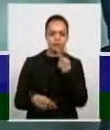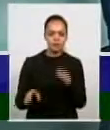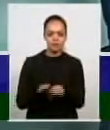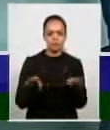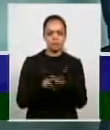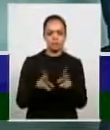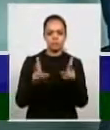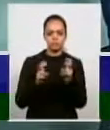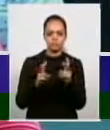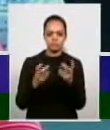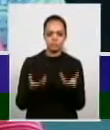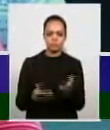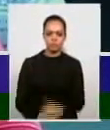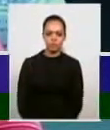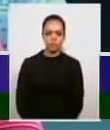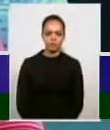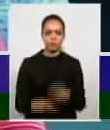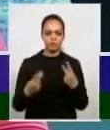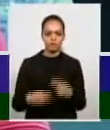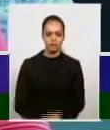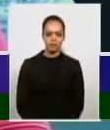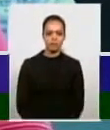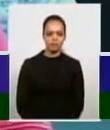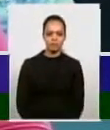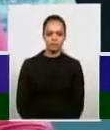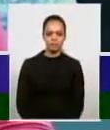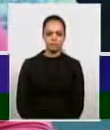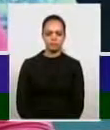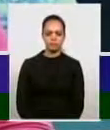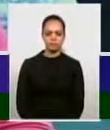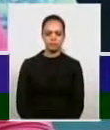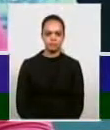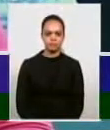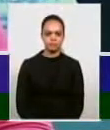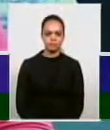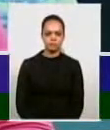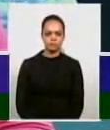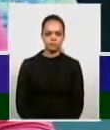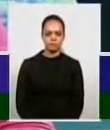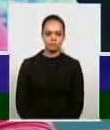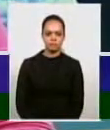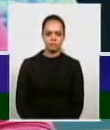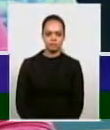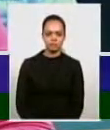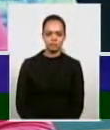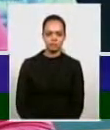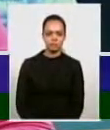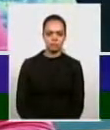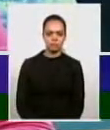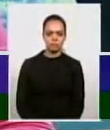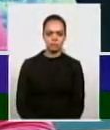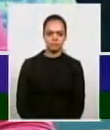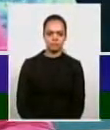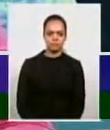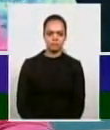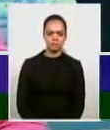a respeito desse projeto do vereador Márcio